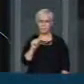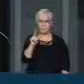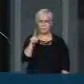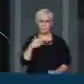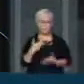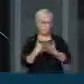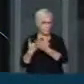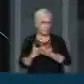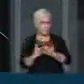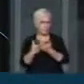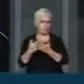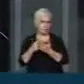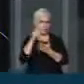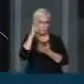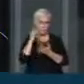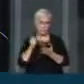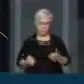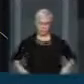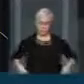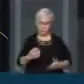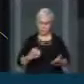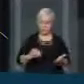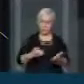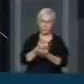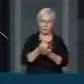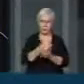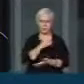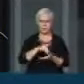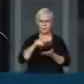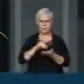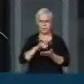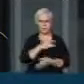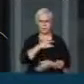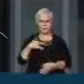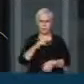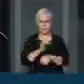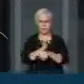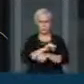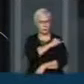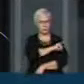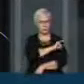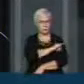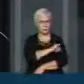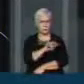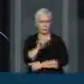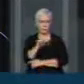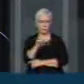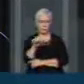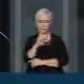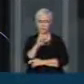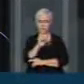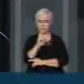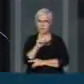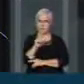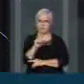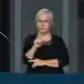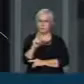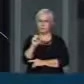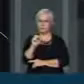analisando ontem os pagamentos da Secretaria de Saúde do Estado do Rio de Janeiro, gestão do senhor Sérgio